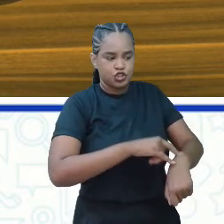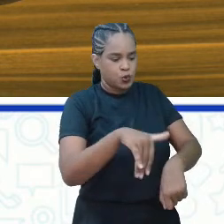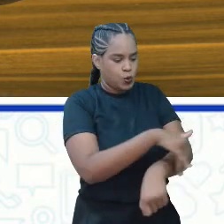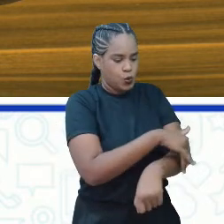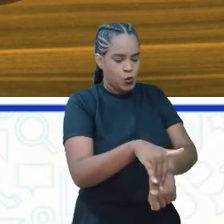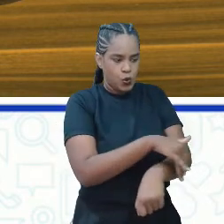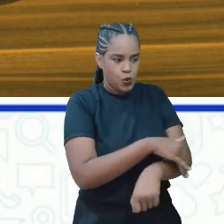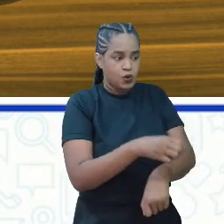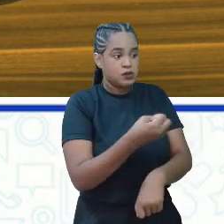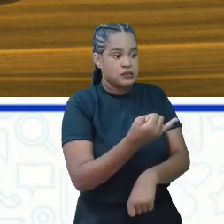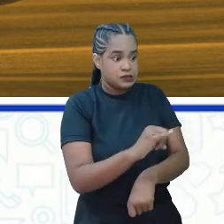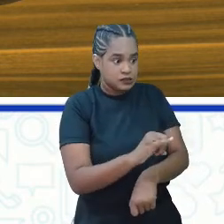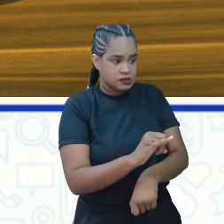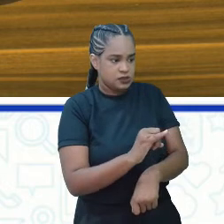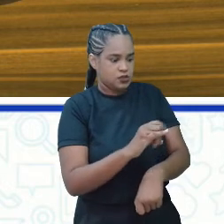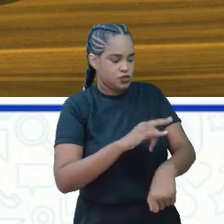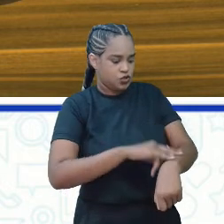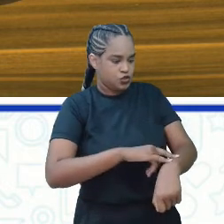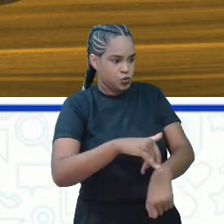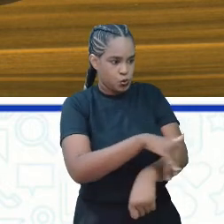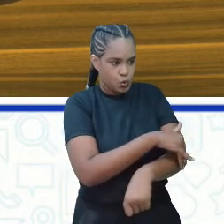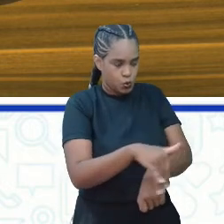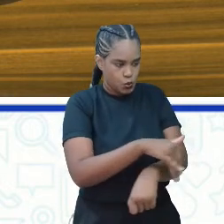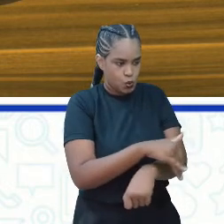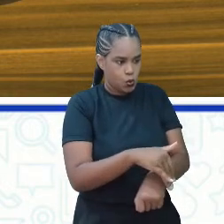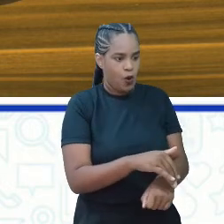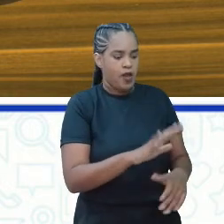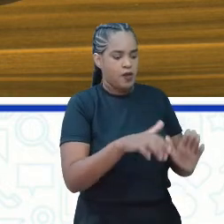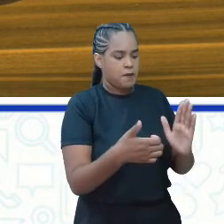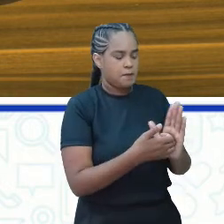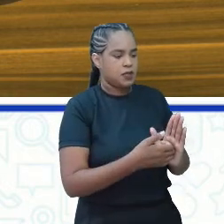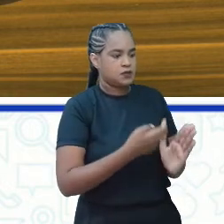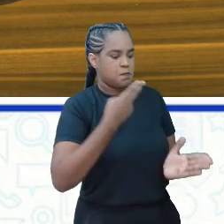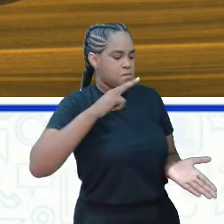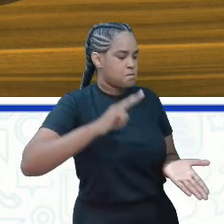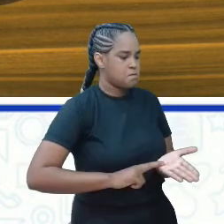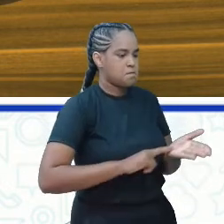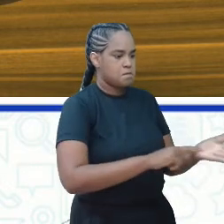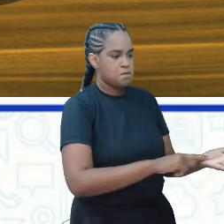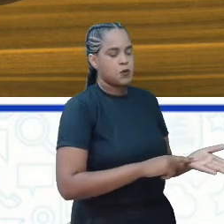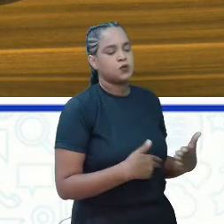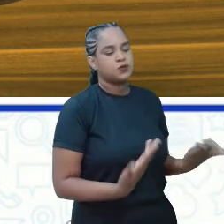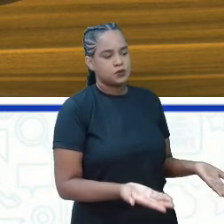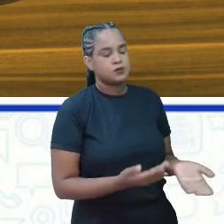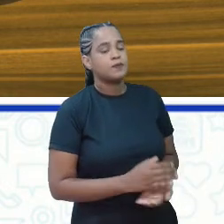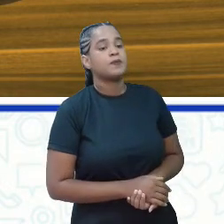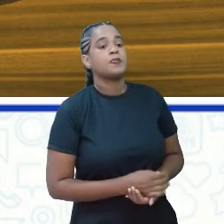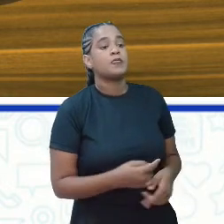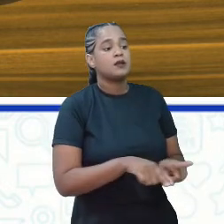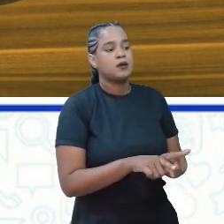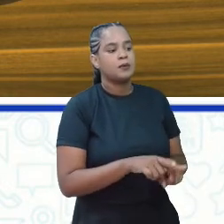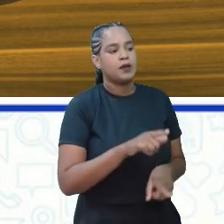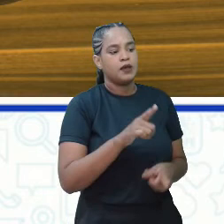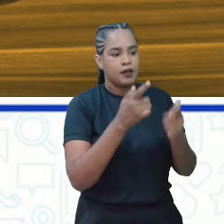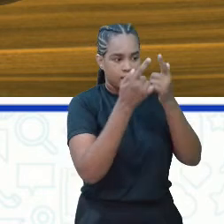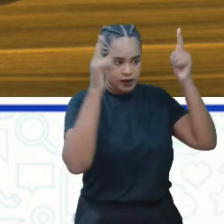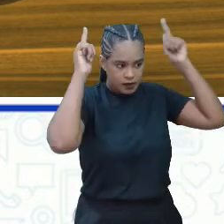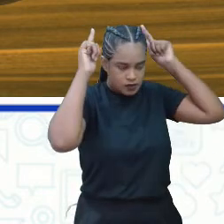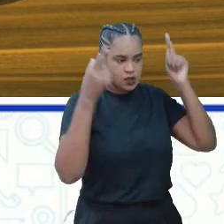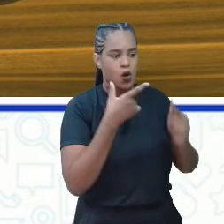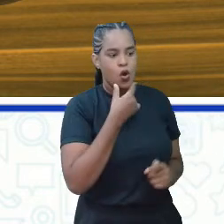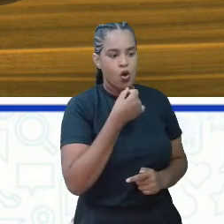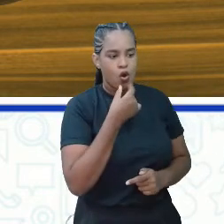editora é multada. Na Grécia, os meninos não podem de jeito nenhum